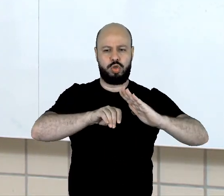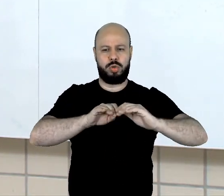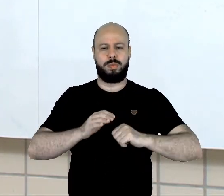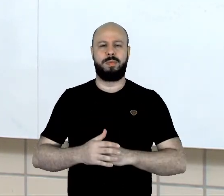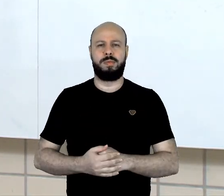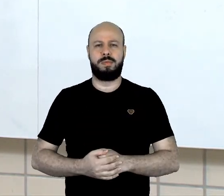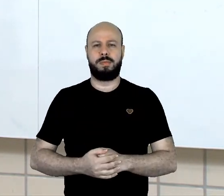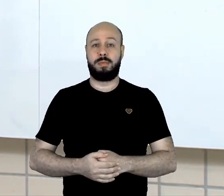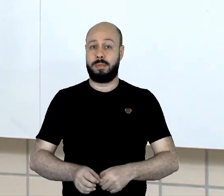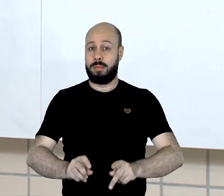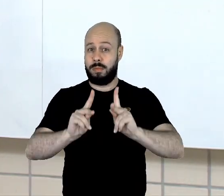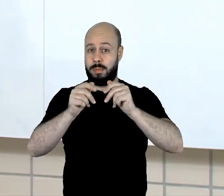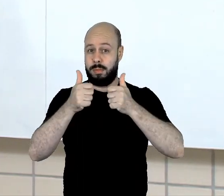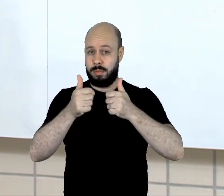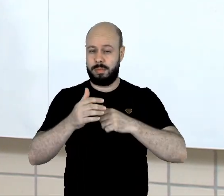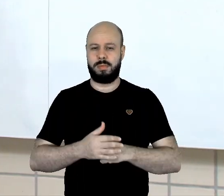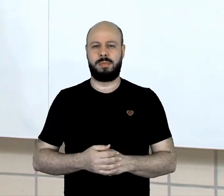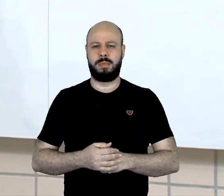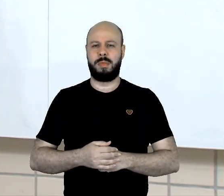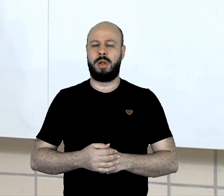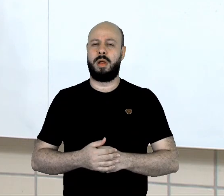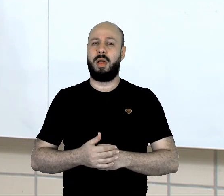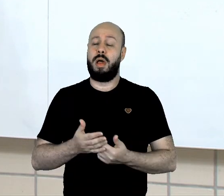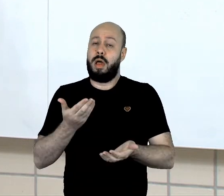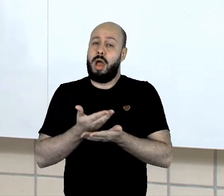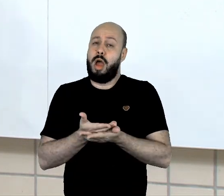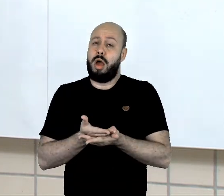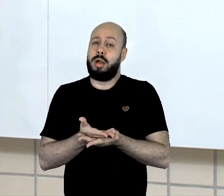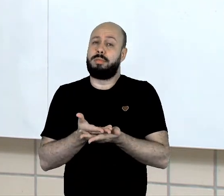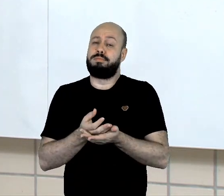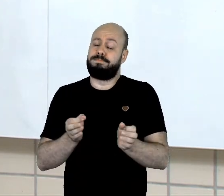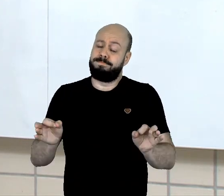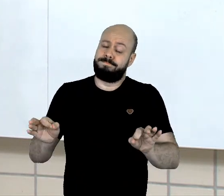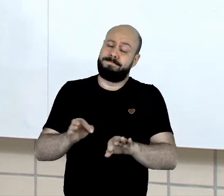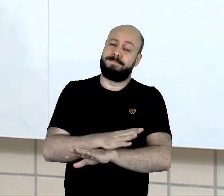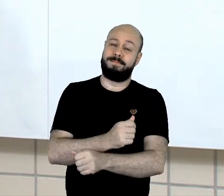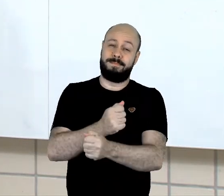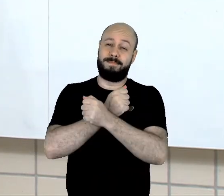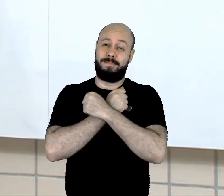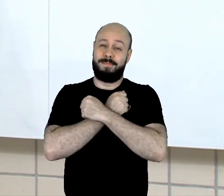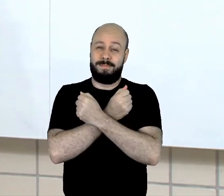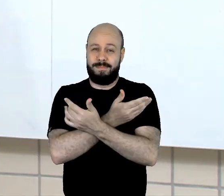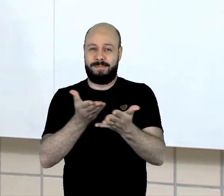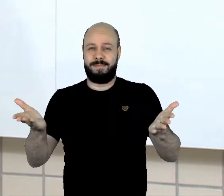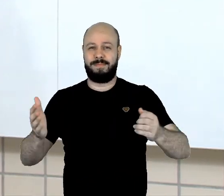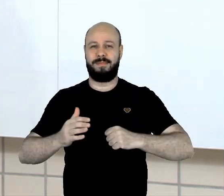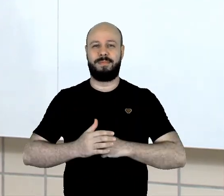School, ok? Nós encerramos essa aula e um grande abraço a todos.